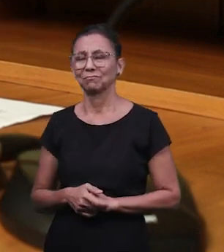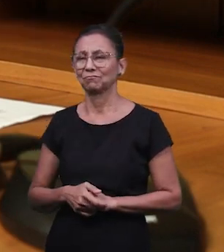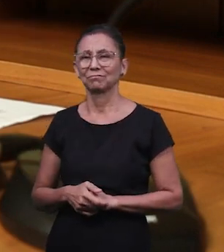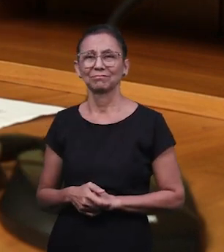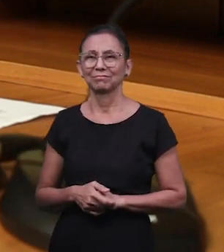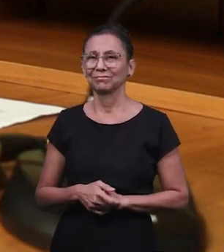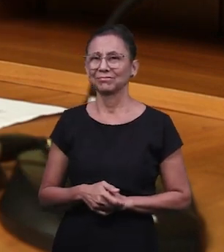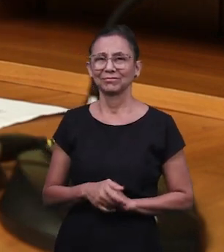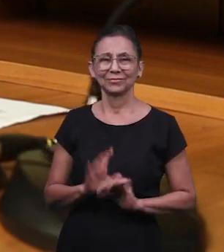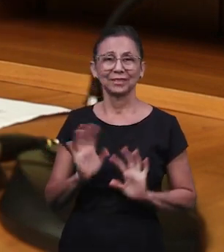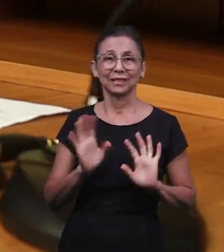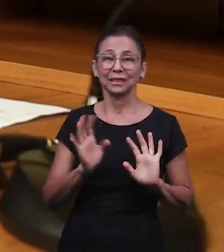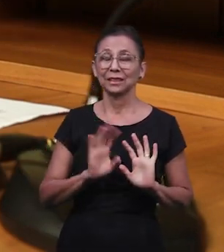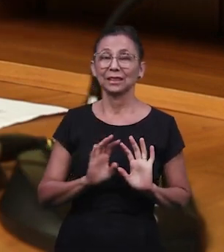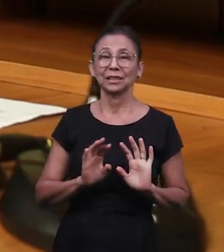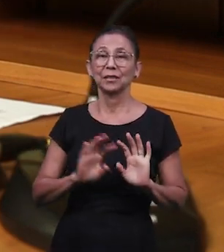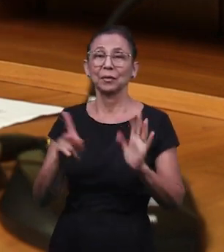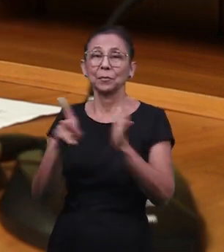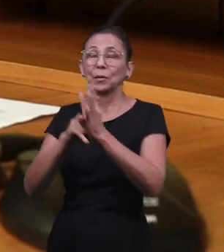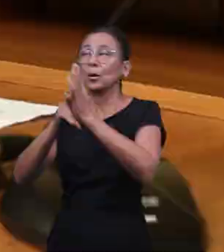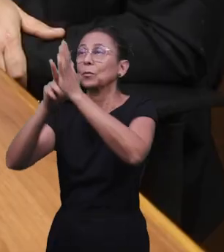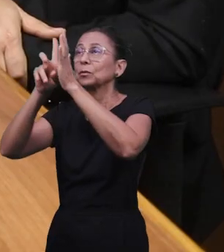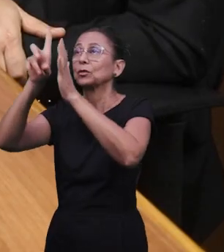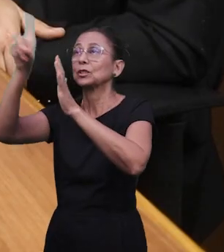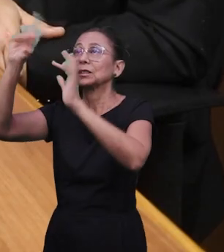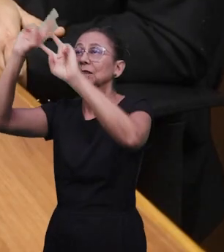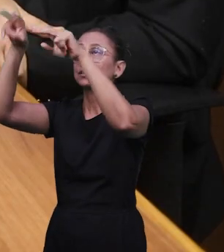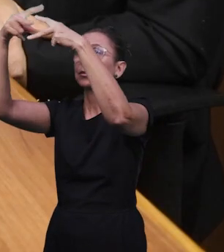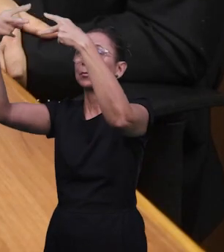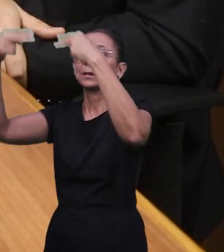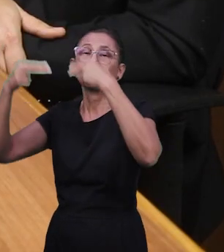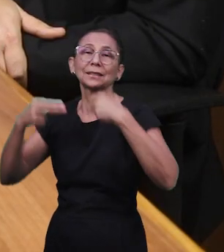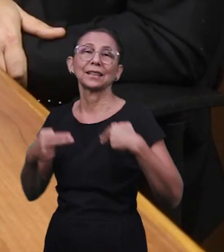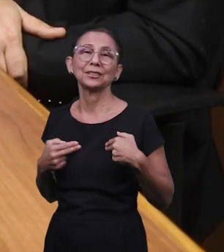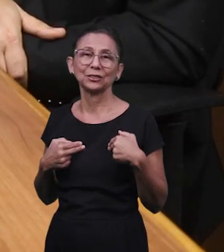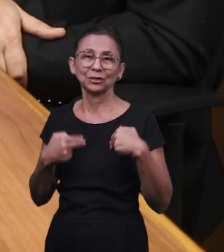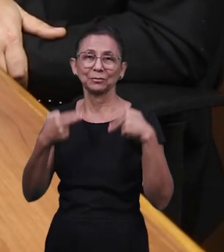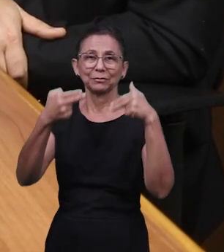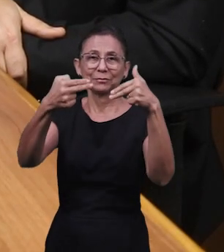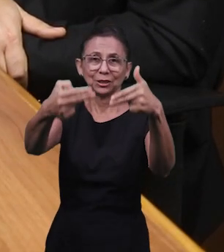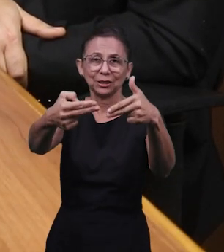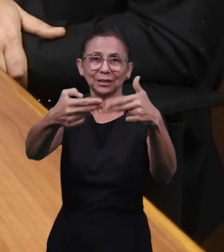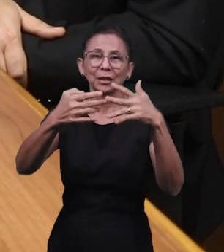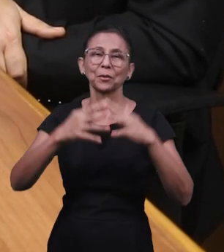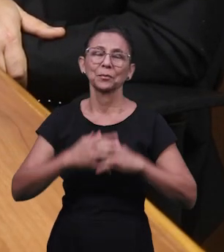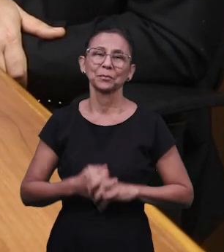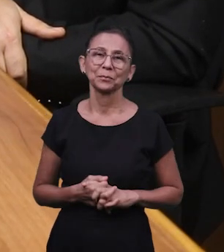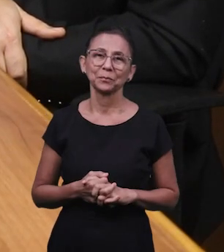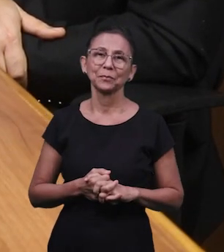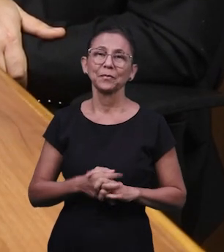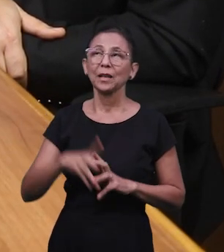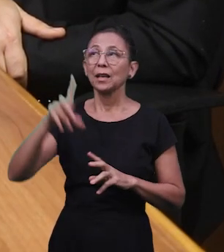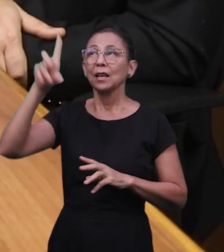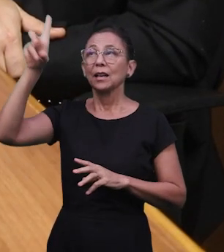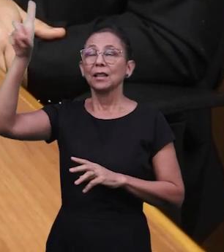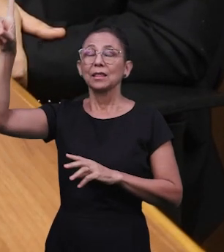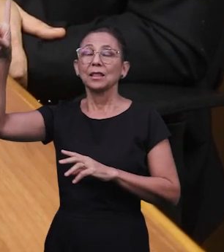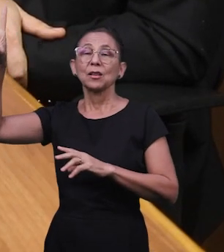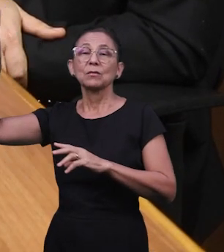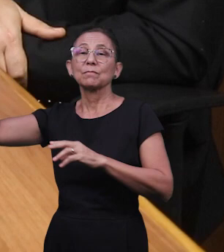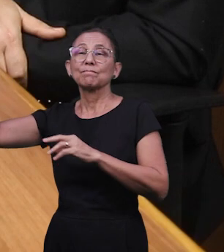Não, isso não vem de vós, é dom de Deus. É um presente. É um presente, é algo que ele ele